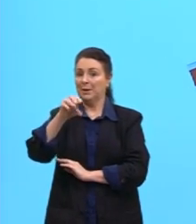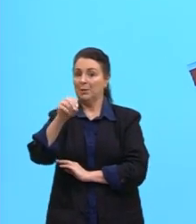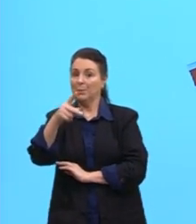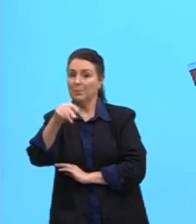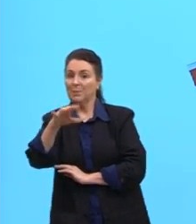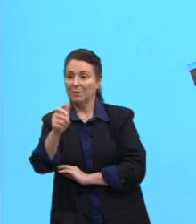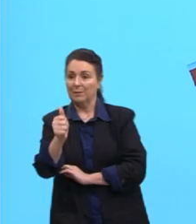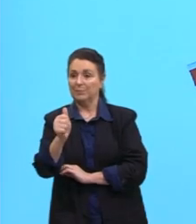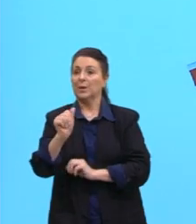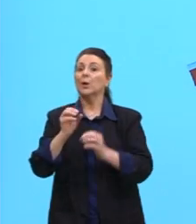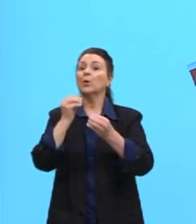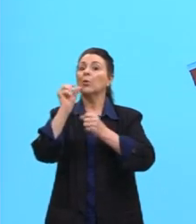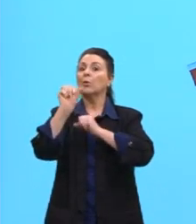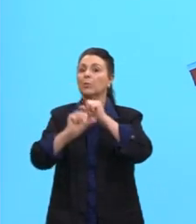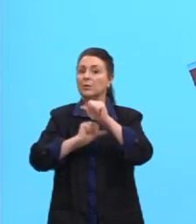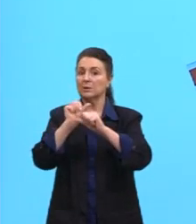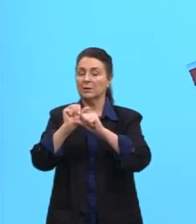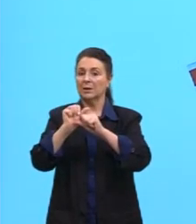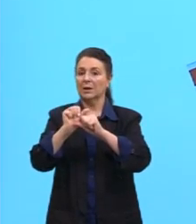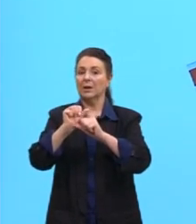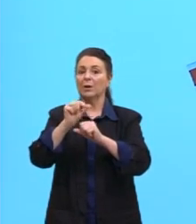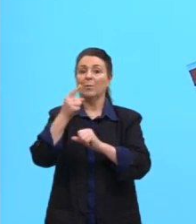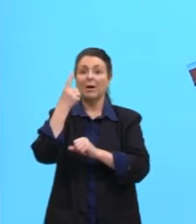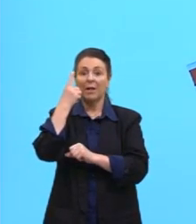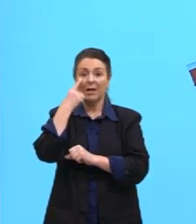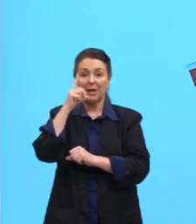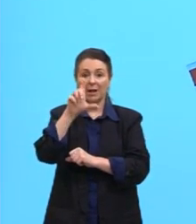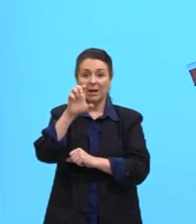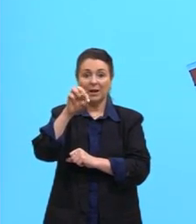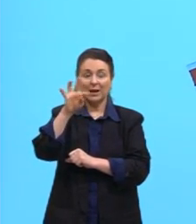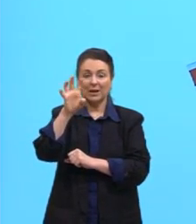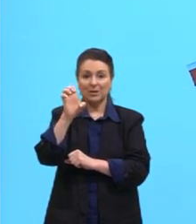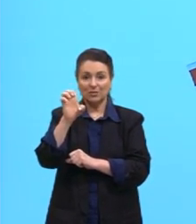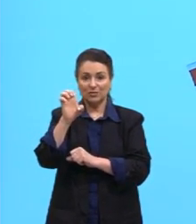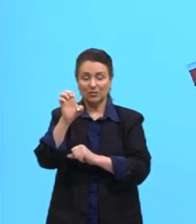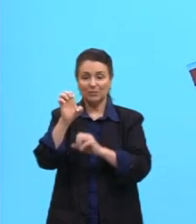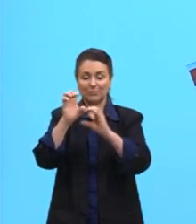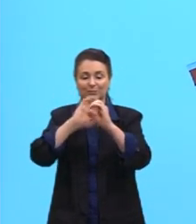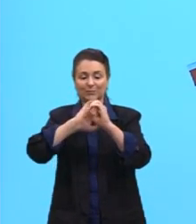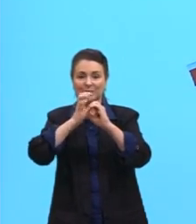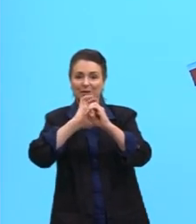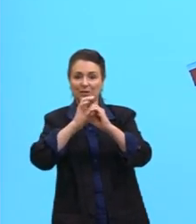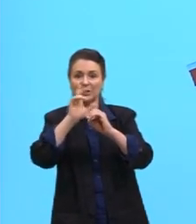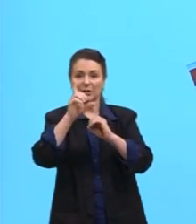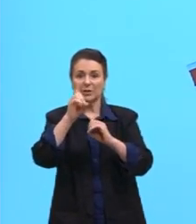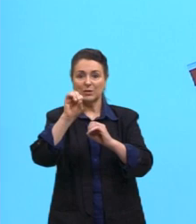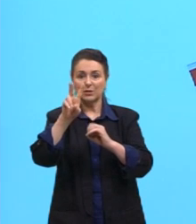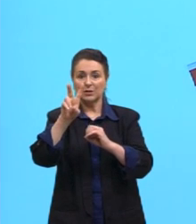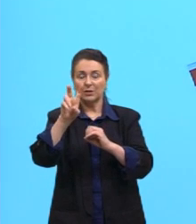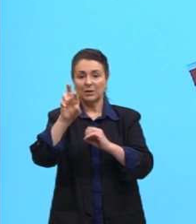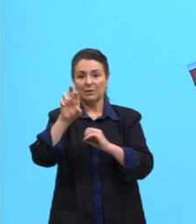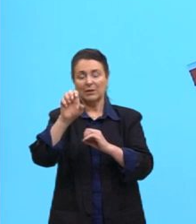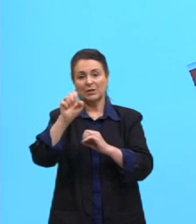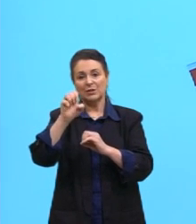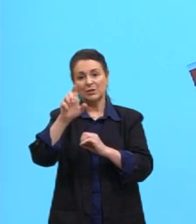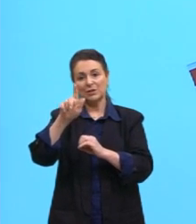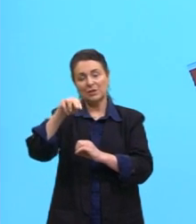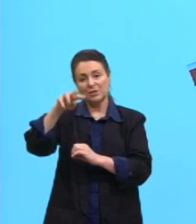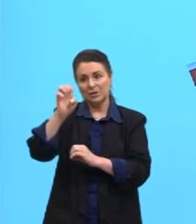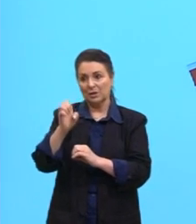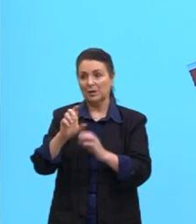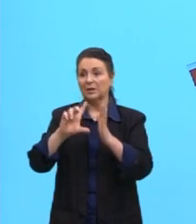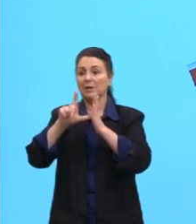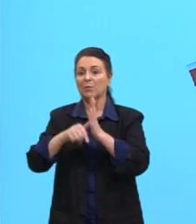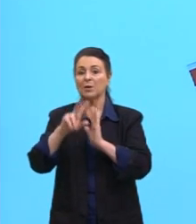usa uma lente divergente formou depois da retina é a hipermetropia para ajustar